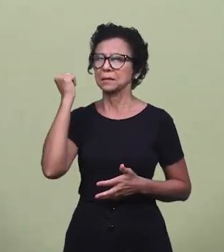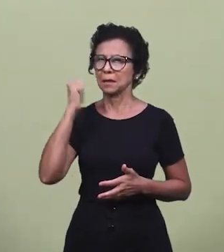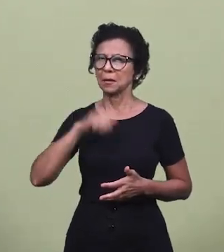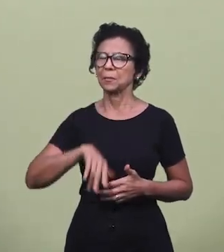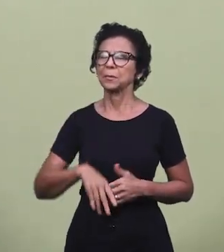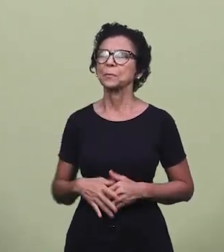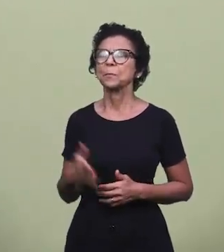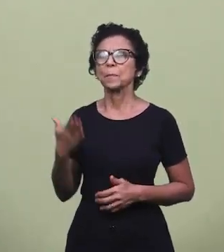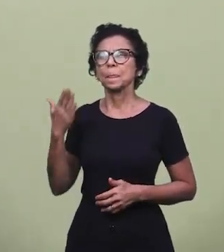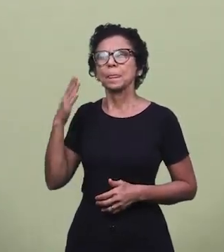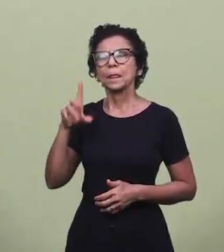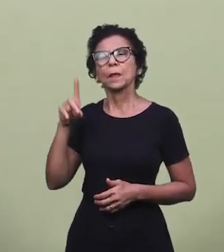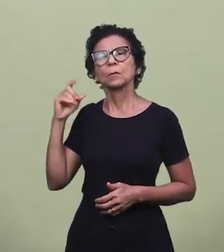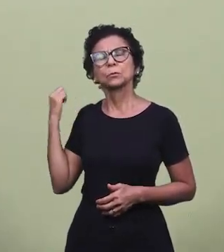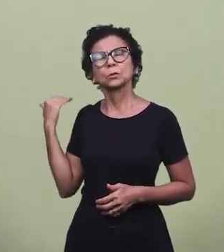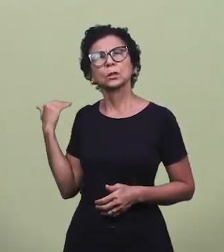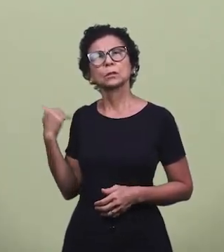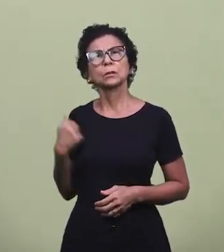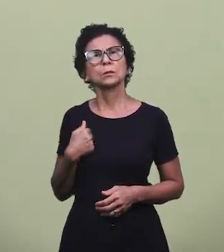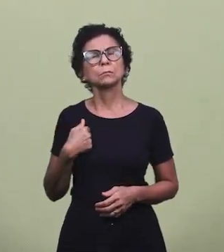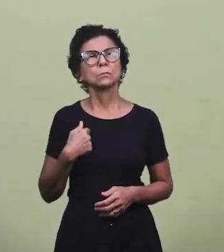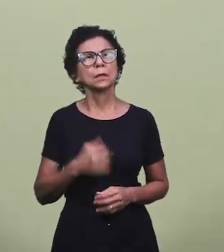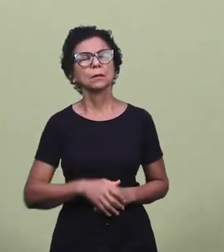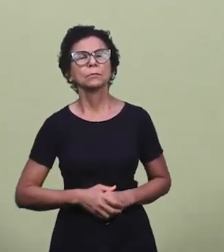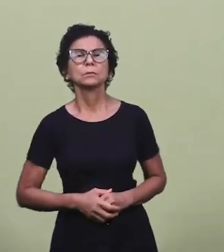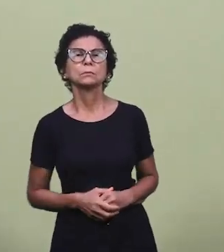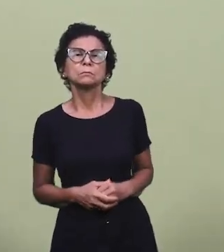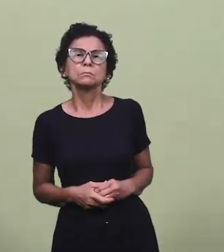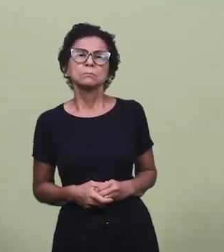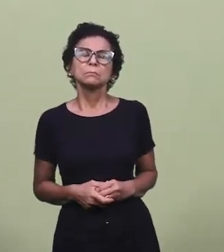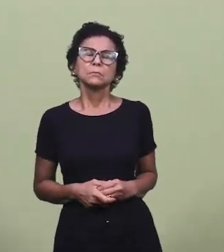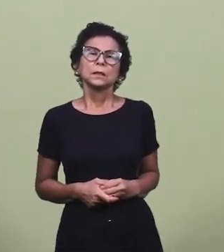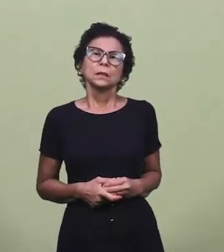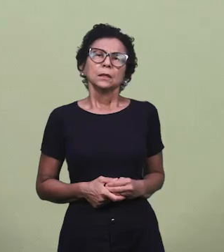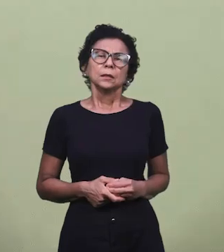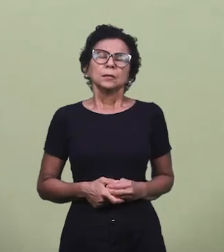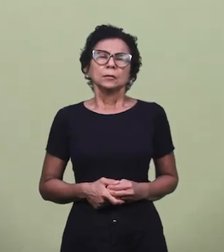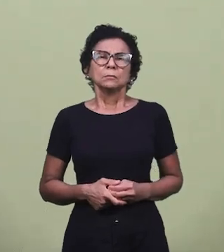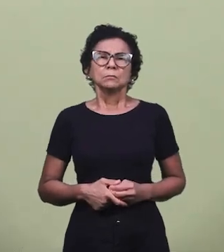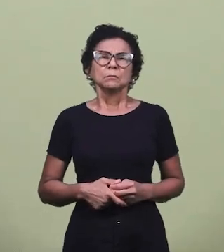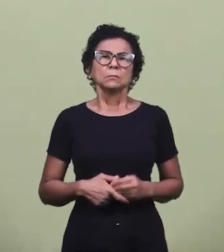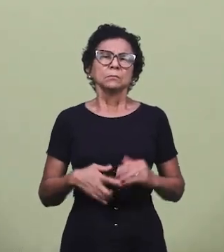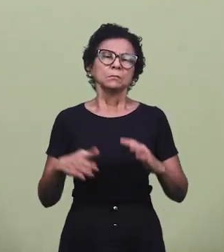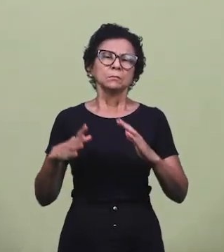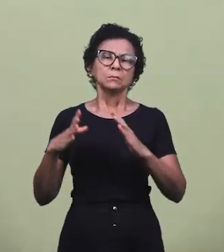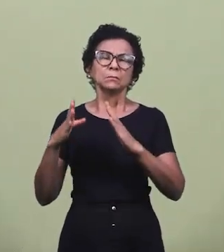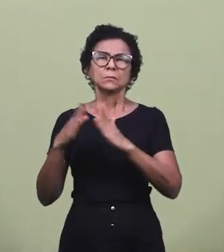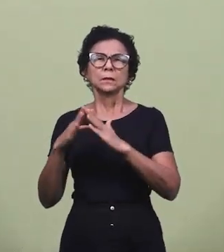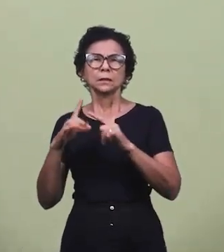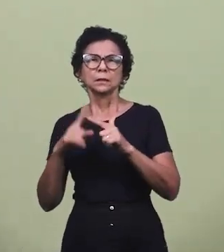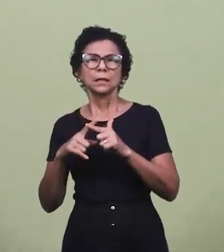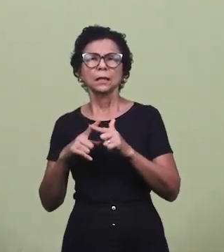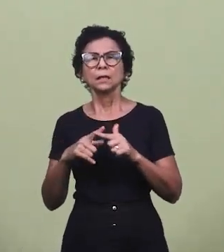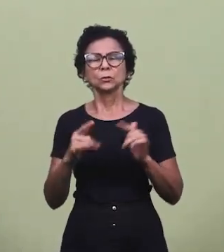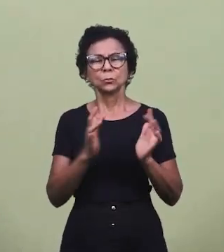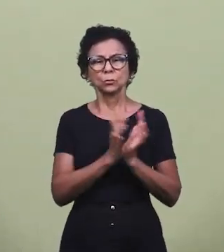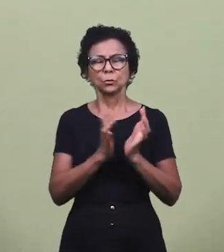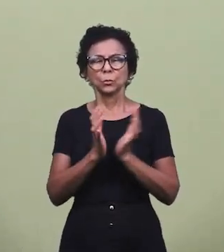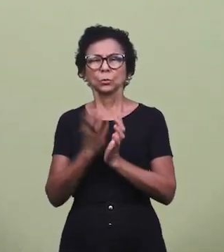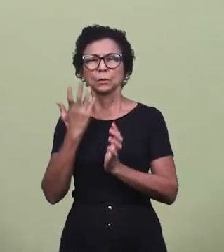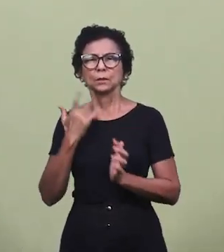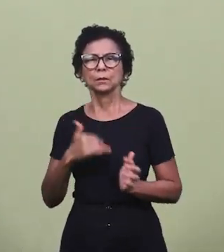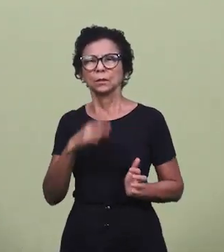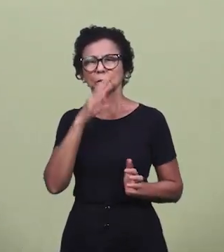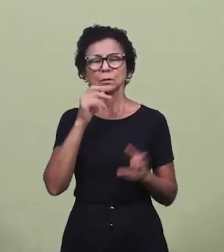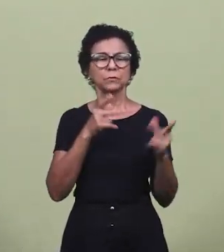estava na igreja que eu era pastor, visitando as classes, entregando uma informação para as professoras, e eu